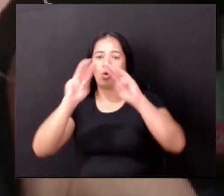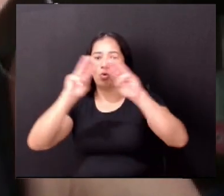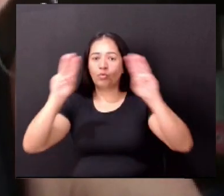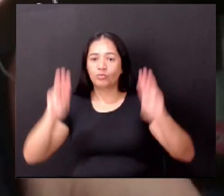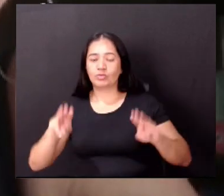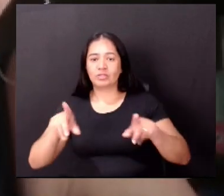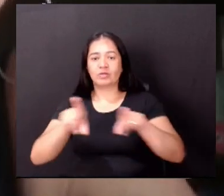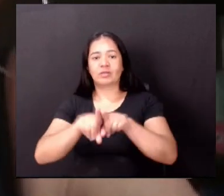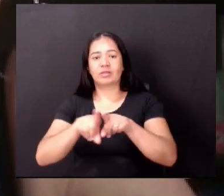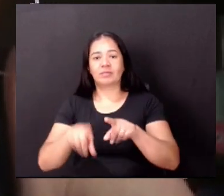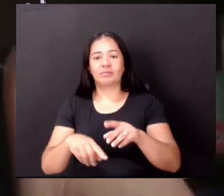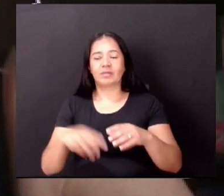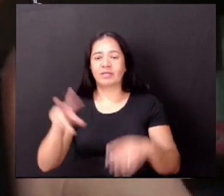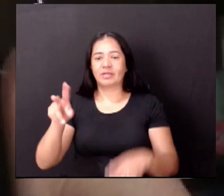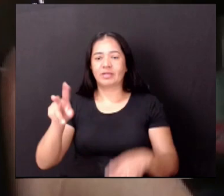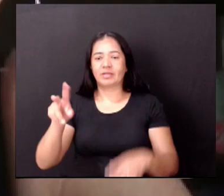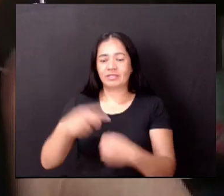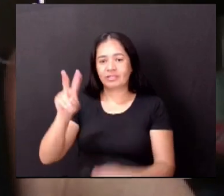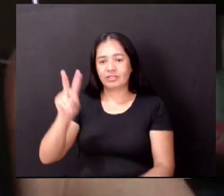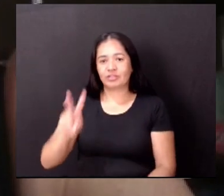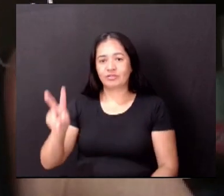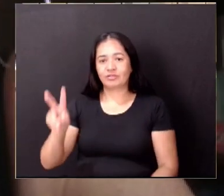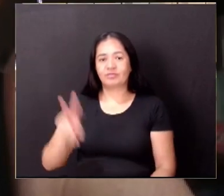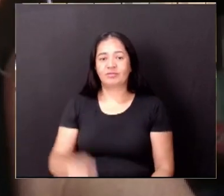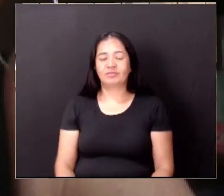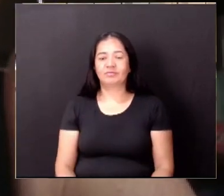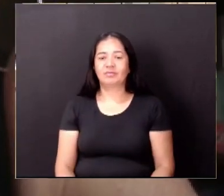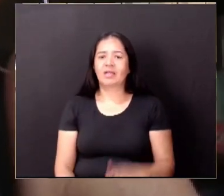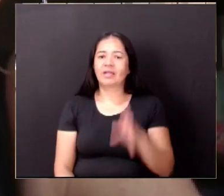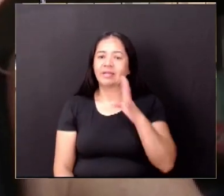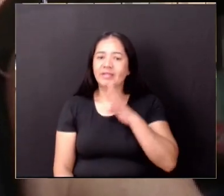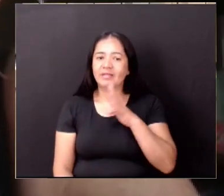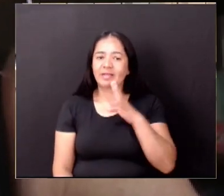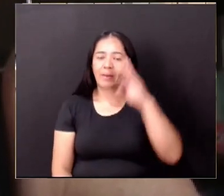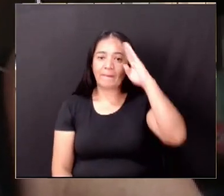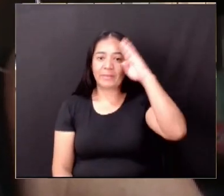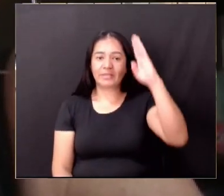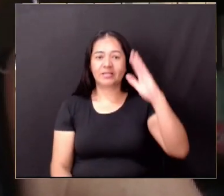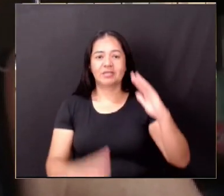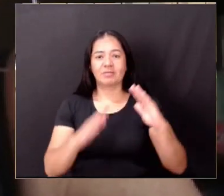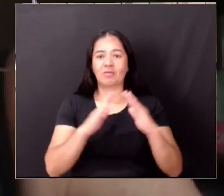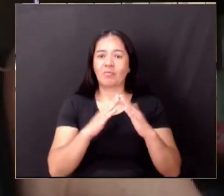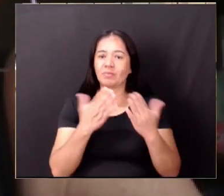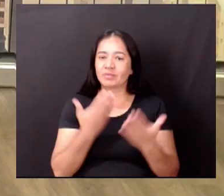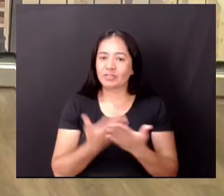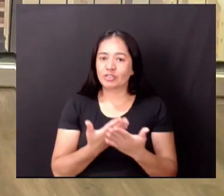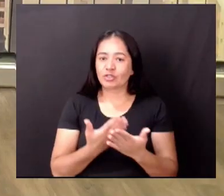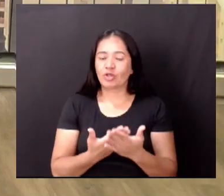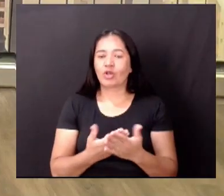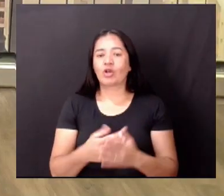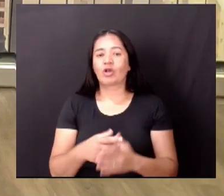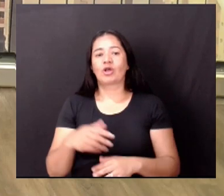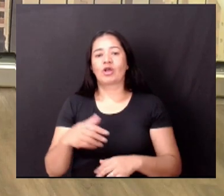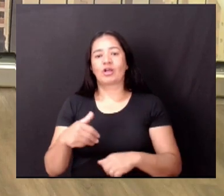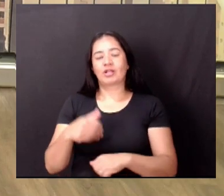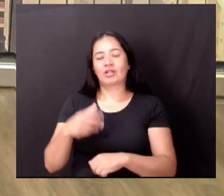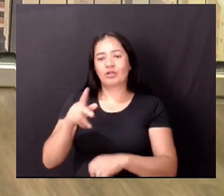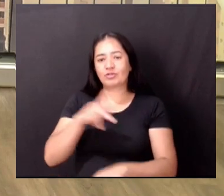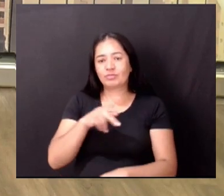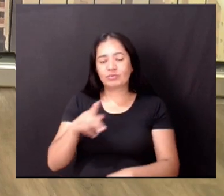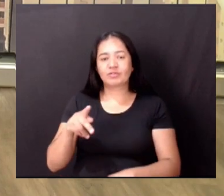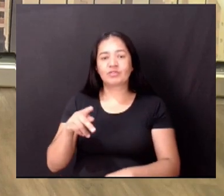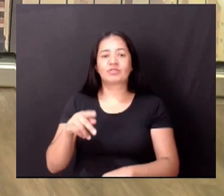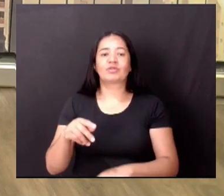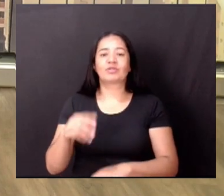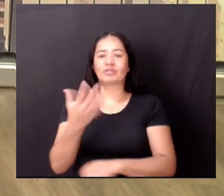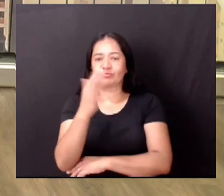Valinhos, o Museu da Cidade de Valinhos, eles estão distribuindo também. Muito legal, principalmente para as escolas, né, para os